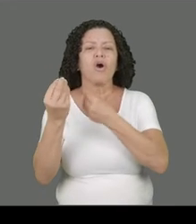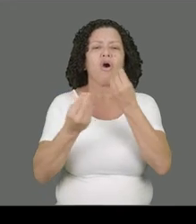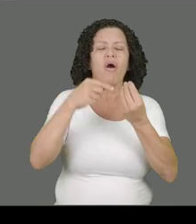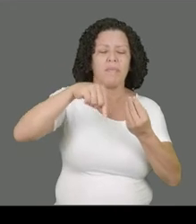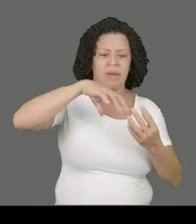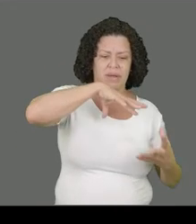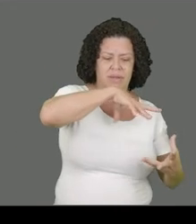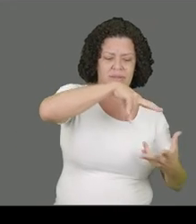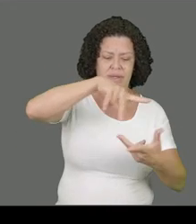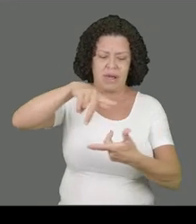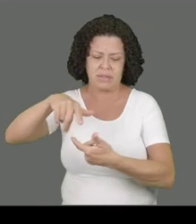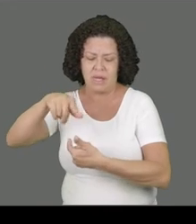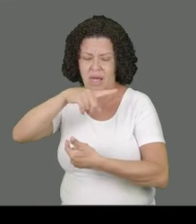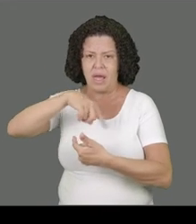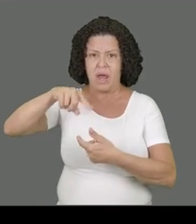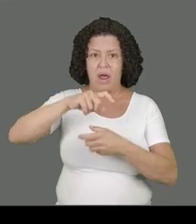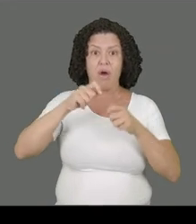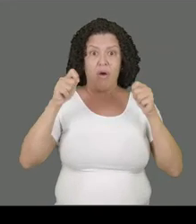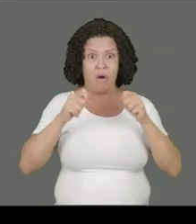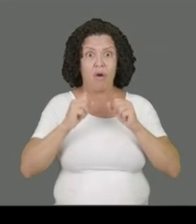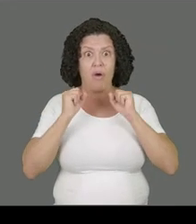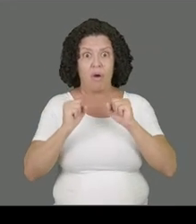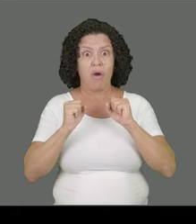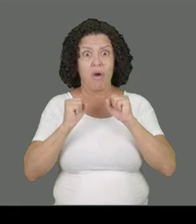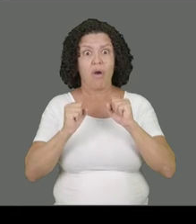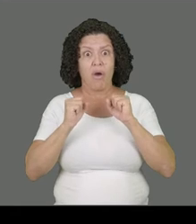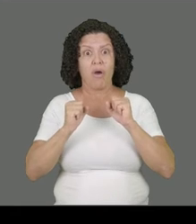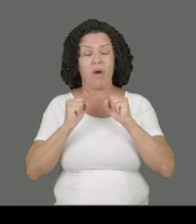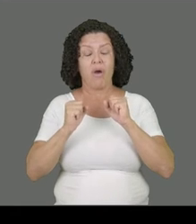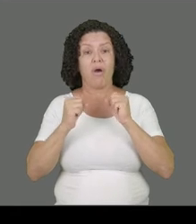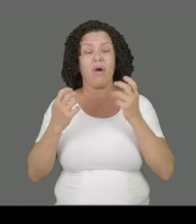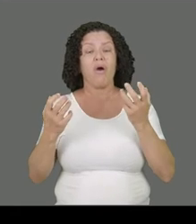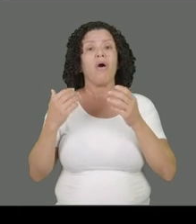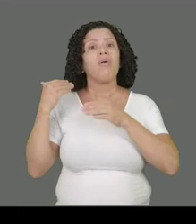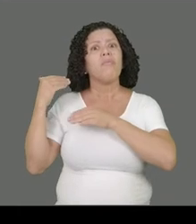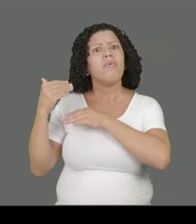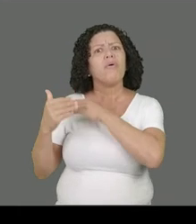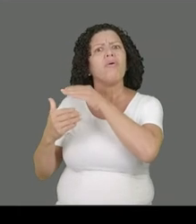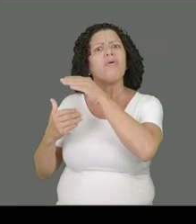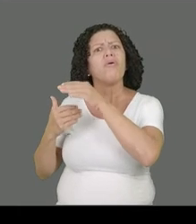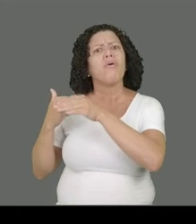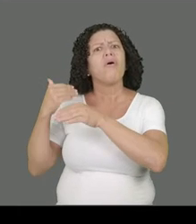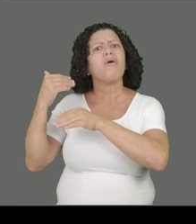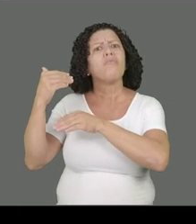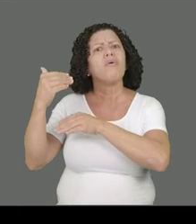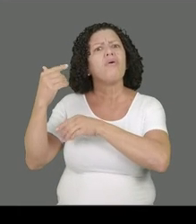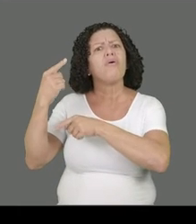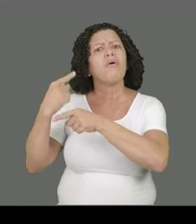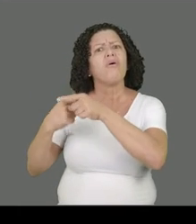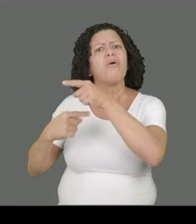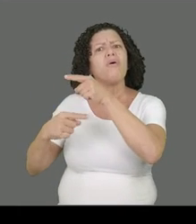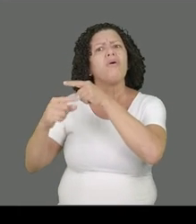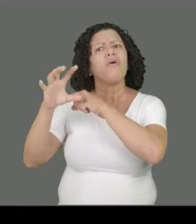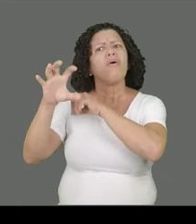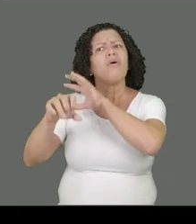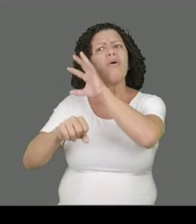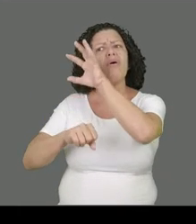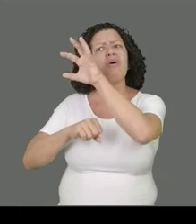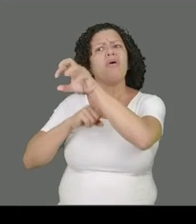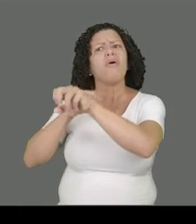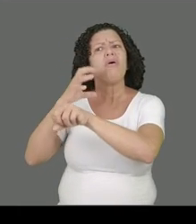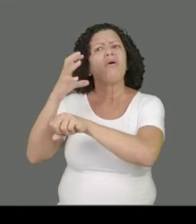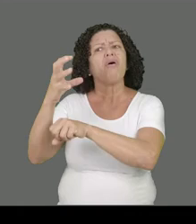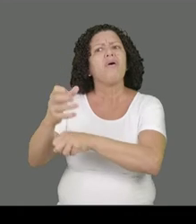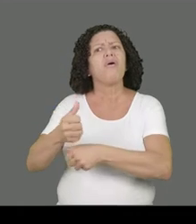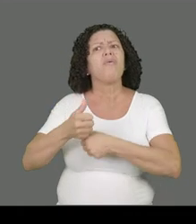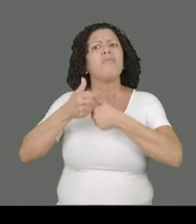ferramentas? Como é que aqui na Terra nós podemos, então, nós vemos esse processo de progresso,